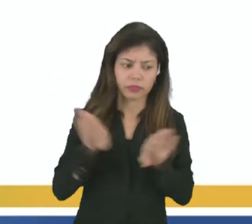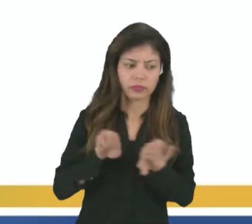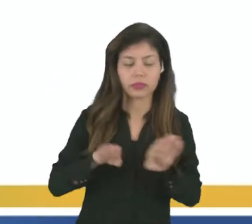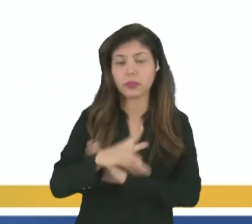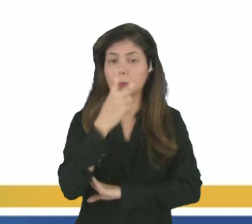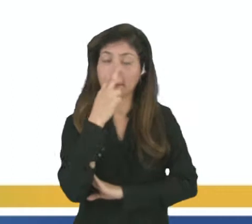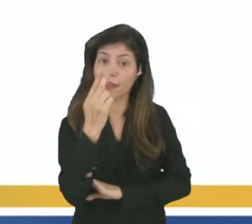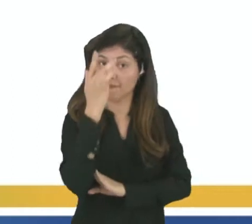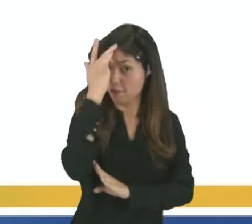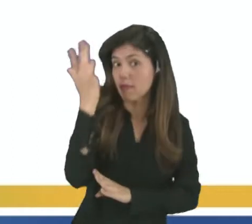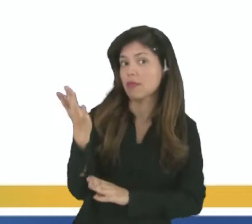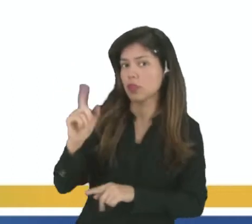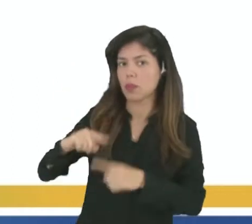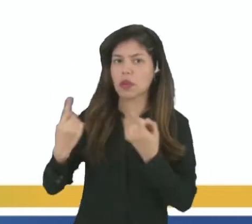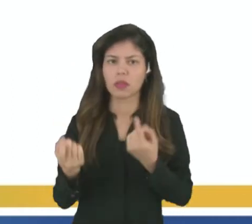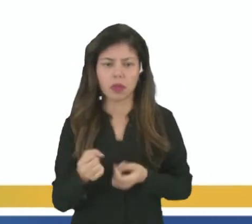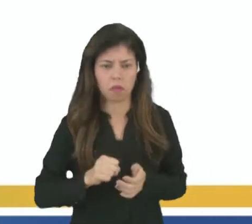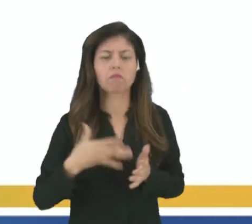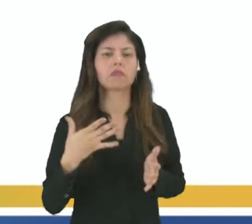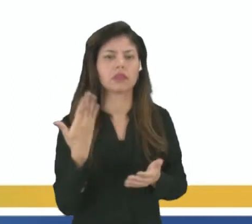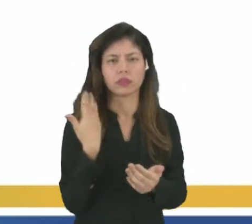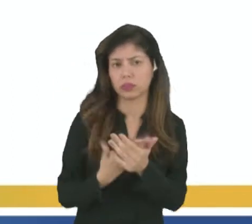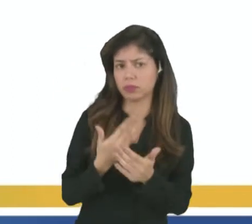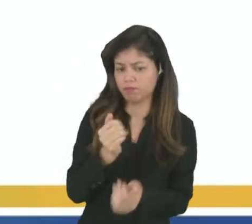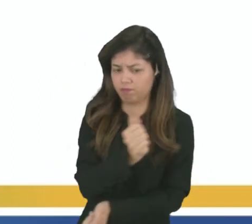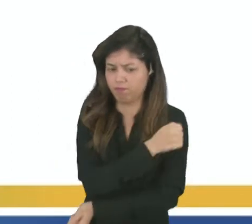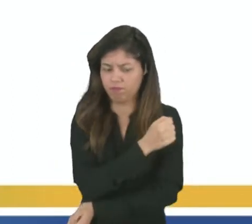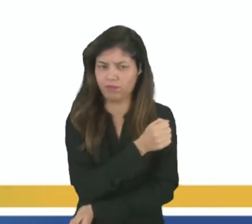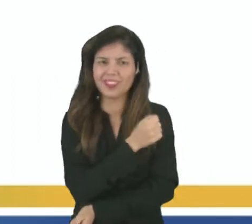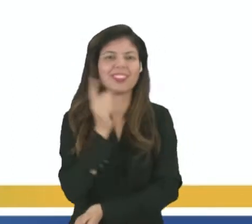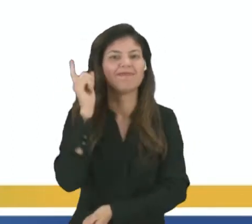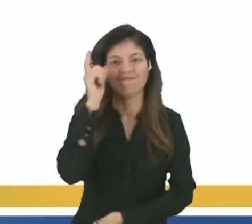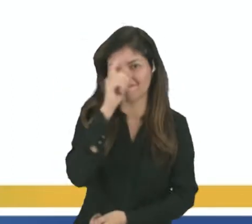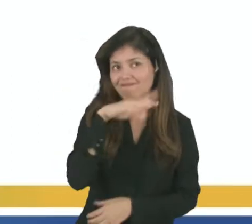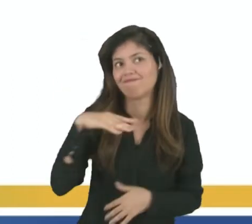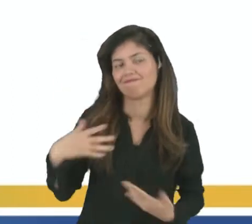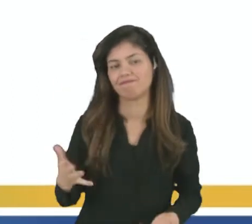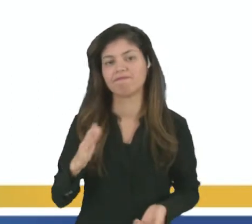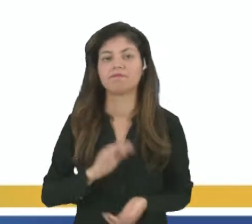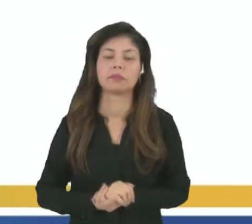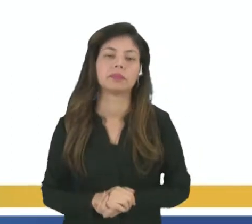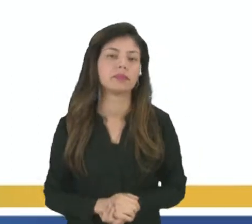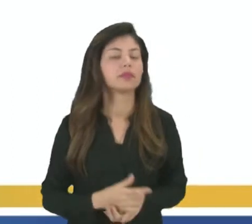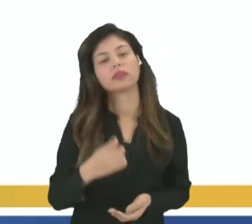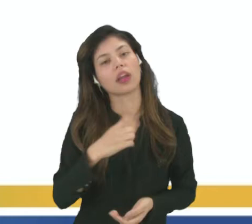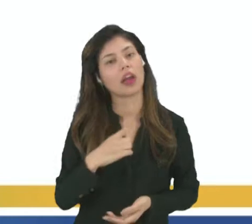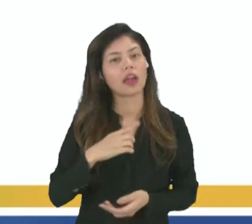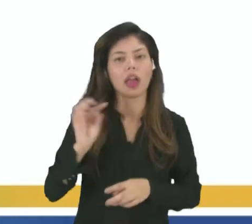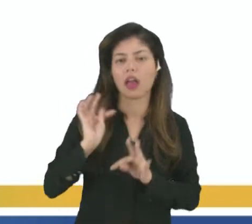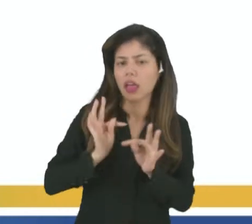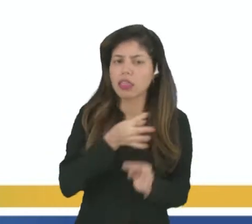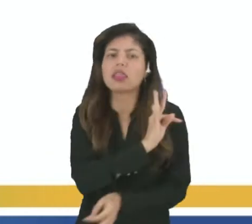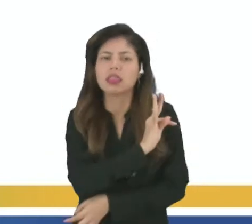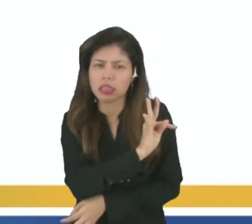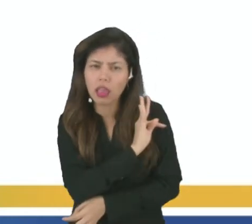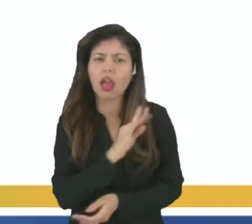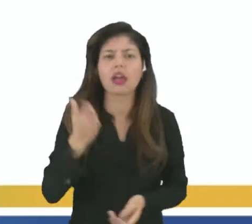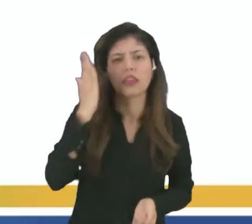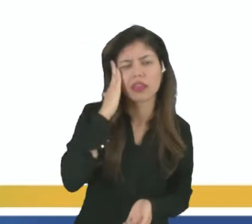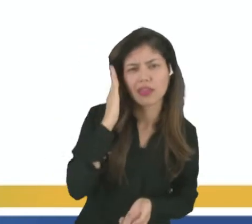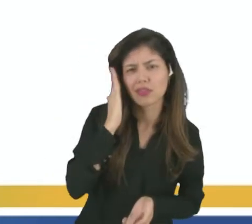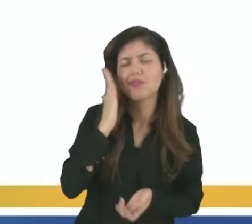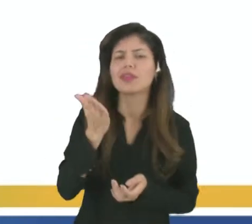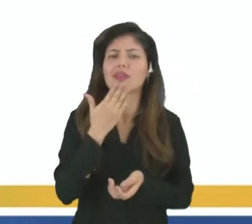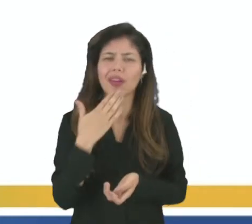ser fácil, mas para muitos alunos é uma tarefa árdua. Então exige alguma técnica, algum entendimento